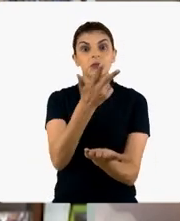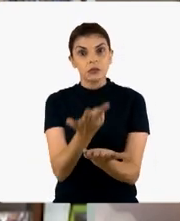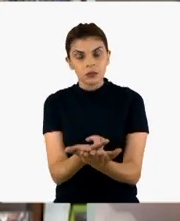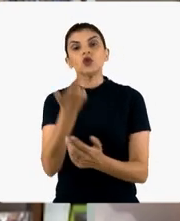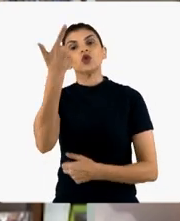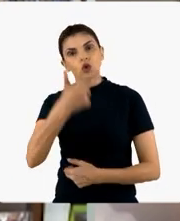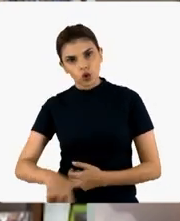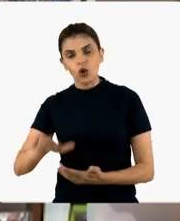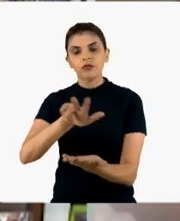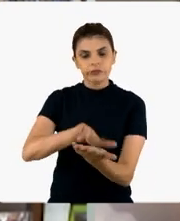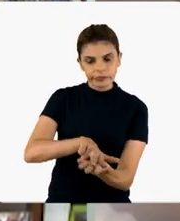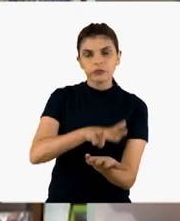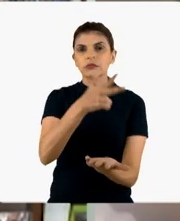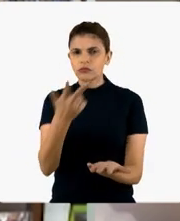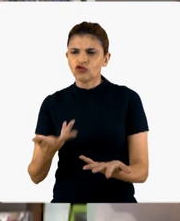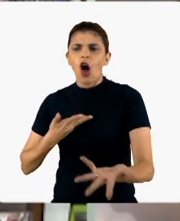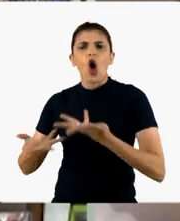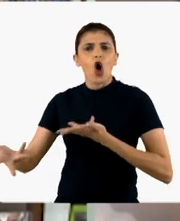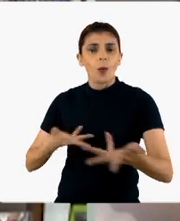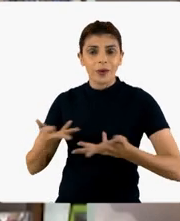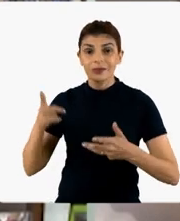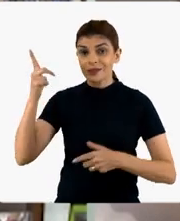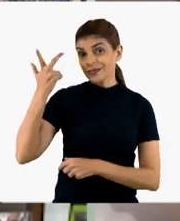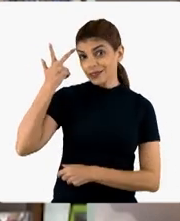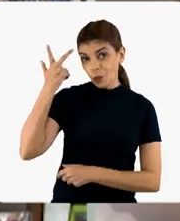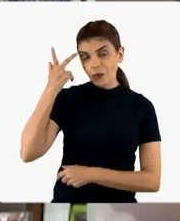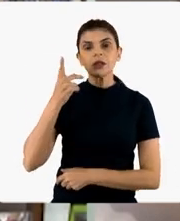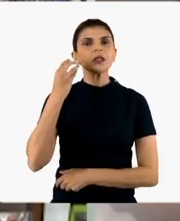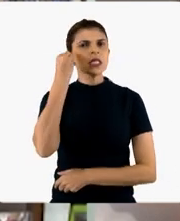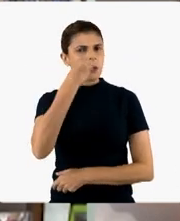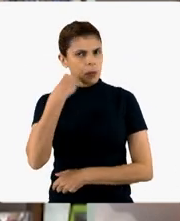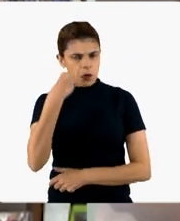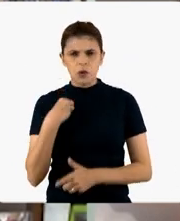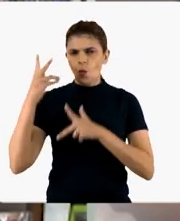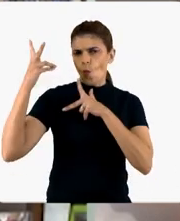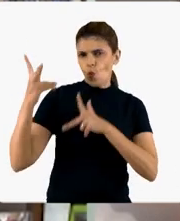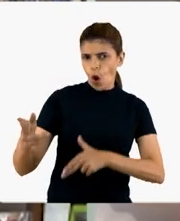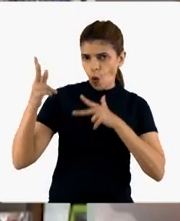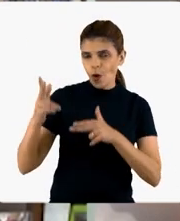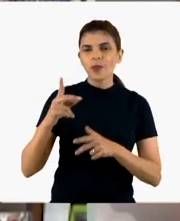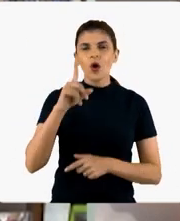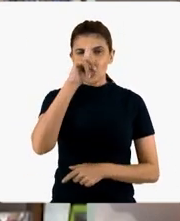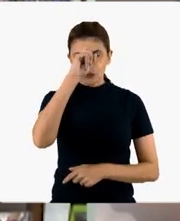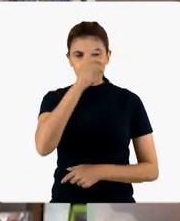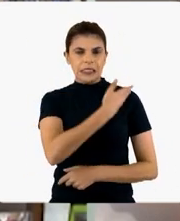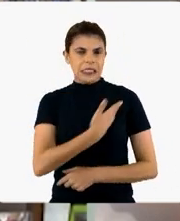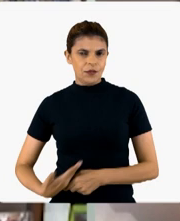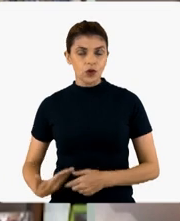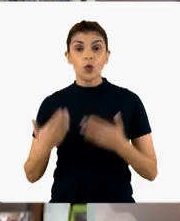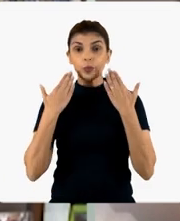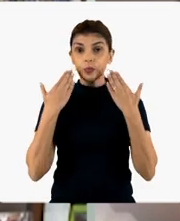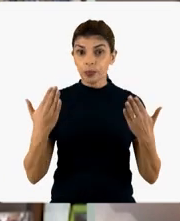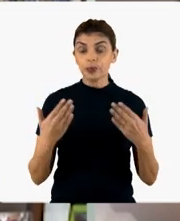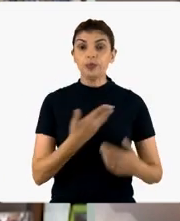nova pronada, tá? Inclusive eu tenho compartilhado com o Ricardo Goulart de São Paulo, a experiência dele também tem sido assim, do Hospital do Servidor